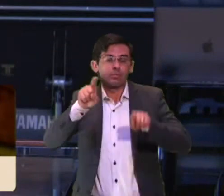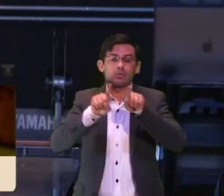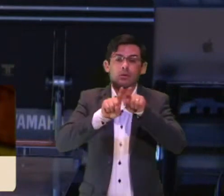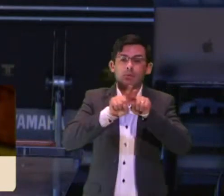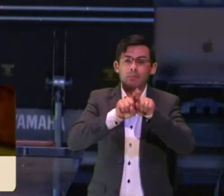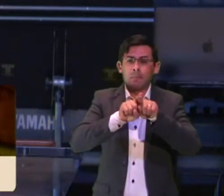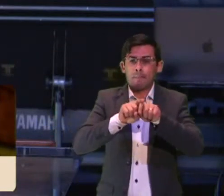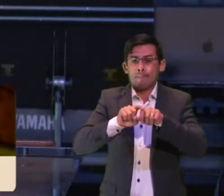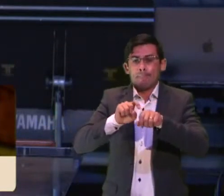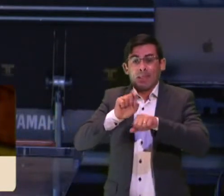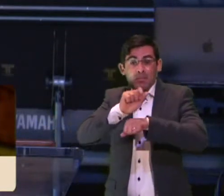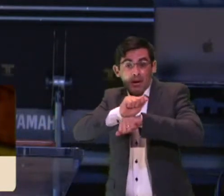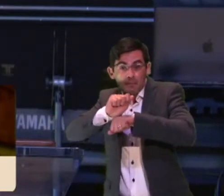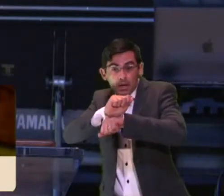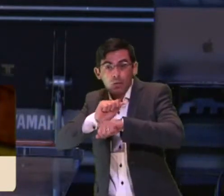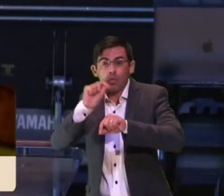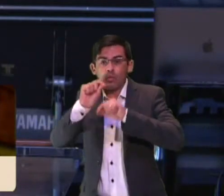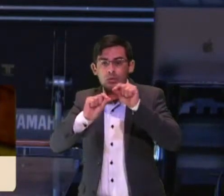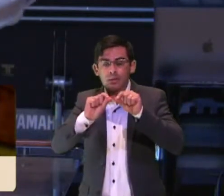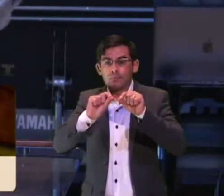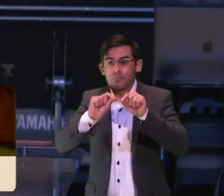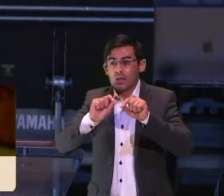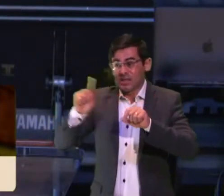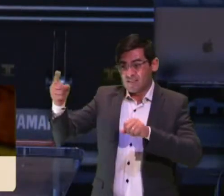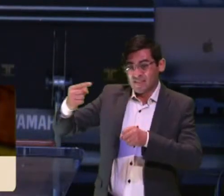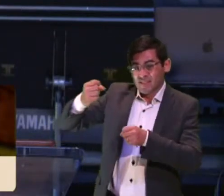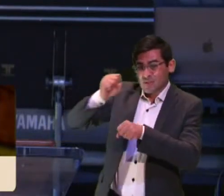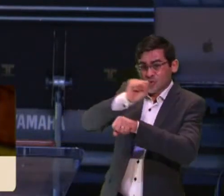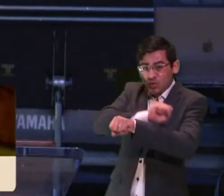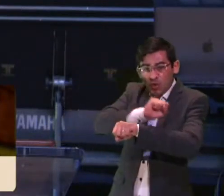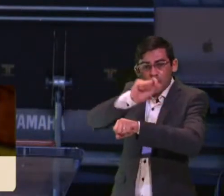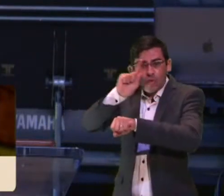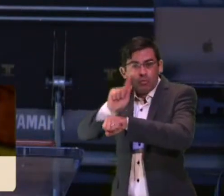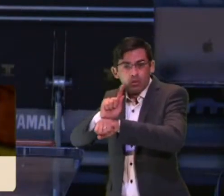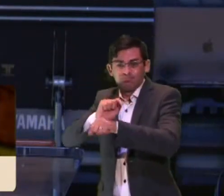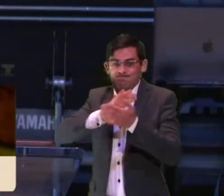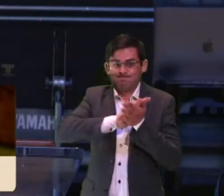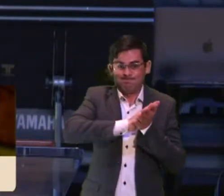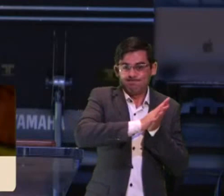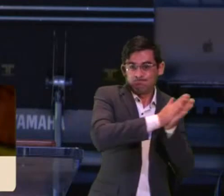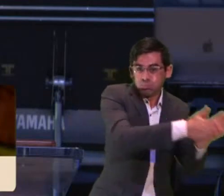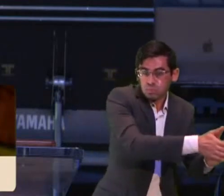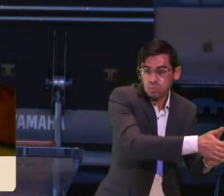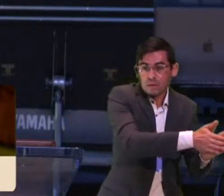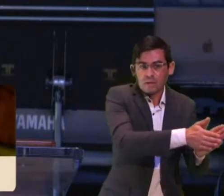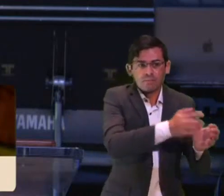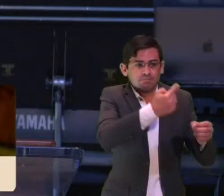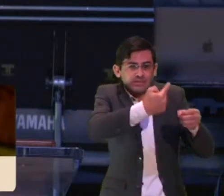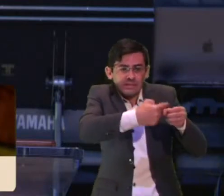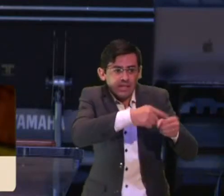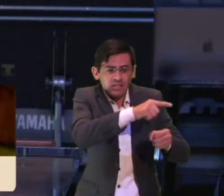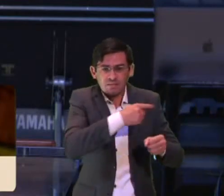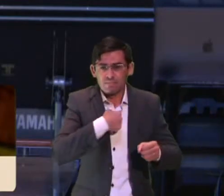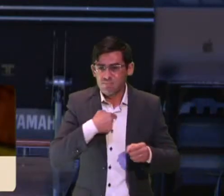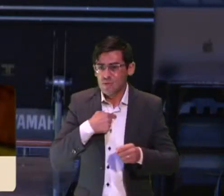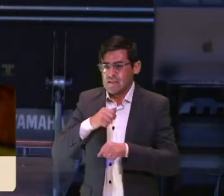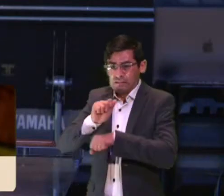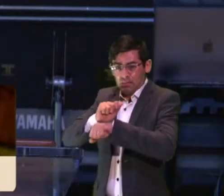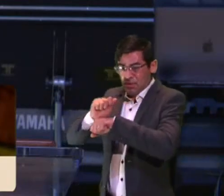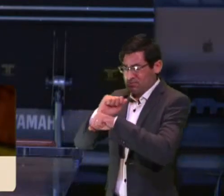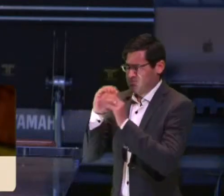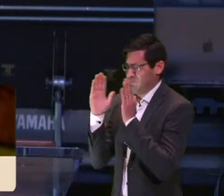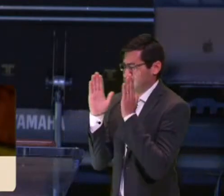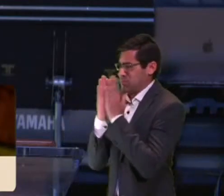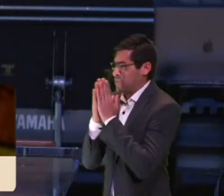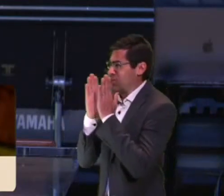quando Abraão recebe a notícia que Sodoma e Gomorra vão ser destruídas, as cidades, e ele então vai orar.